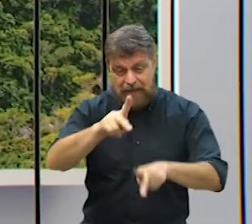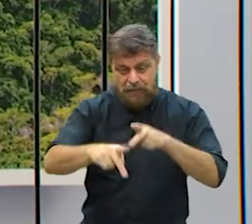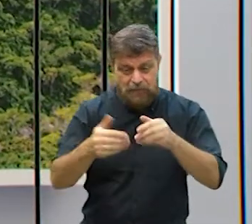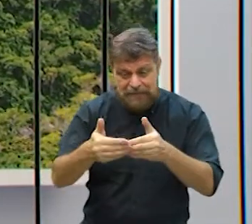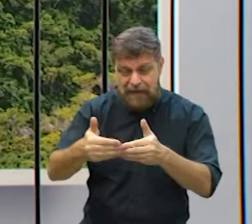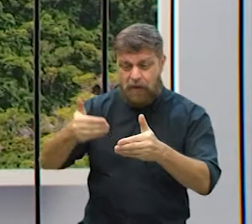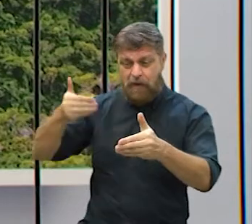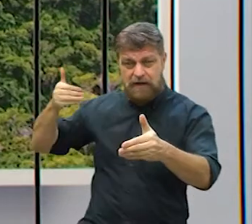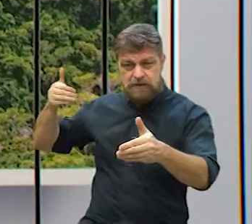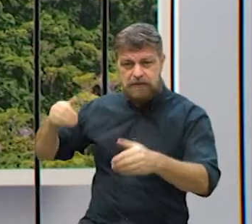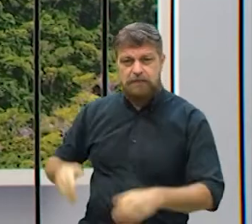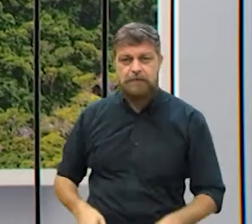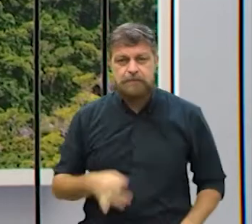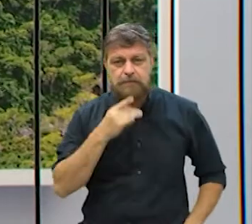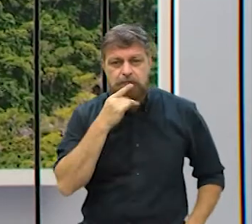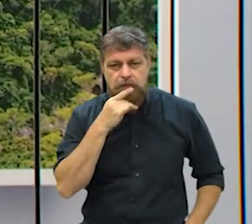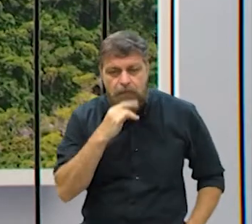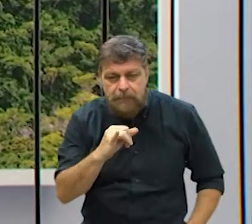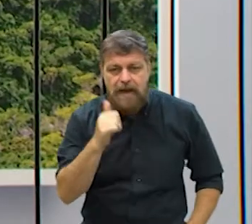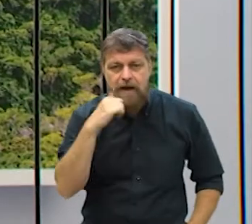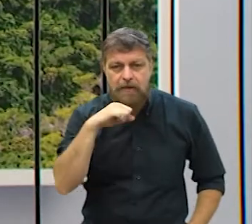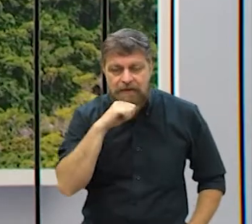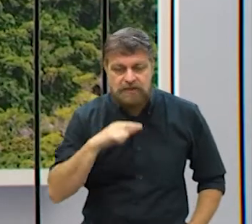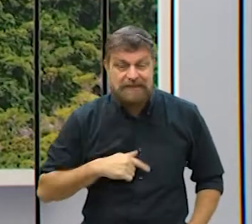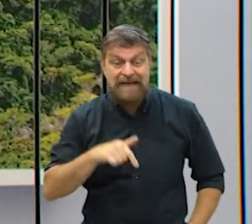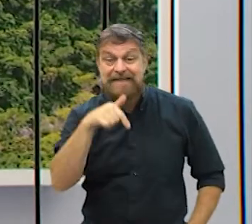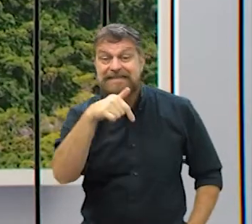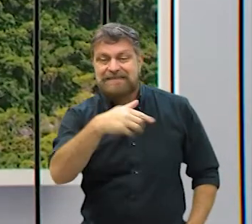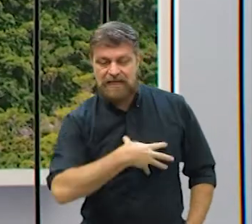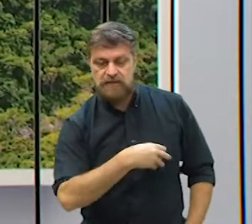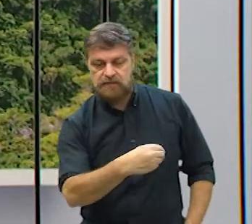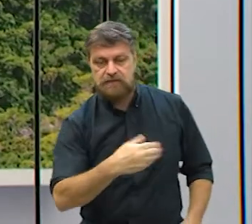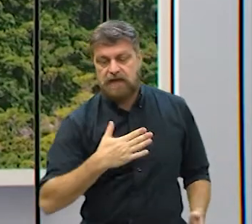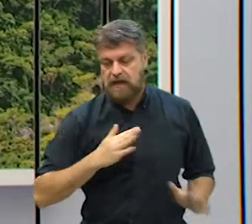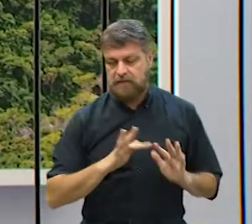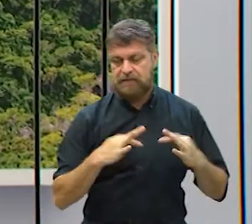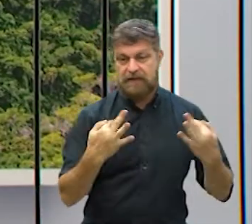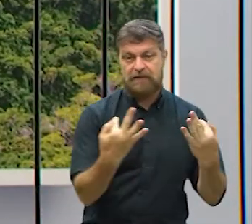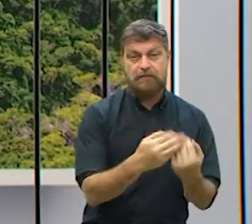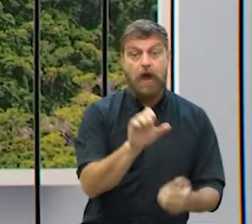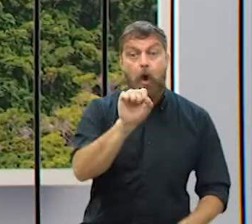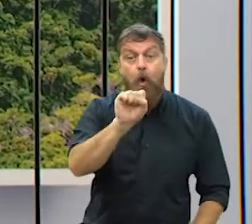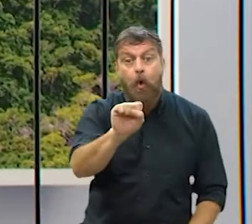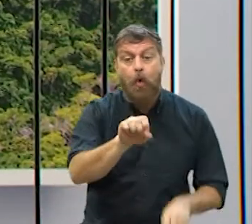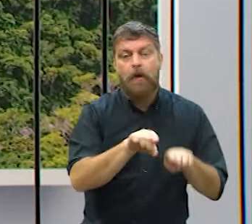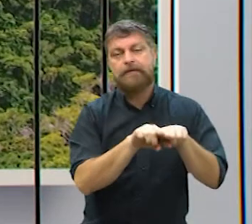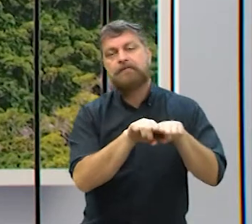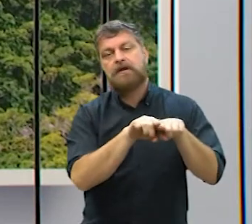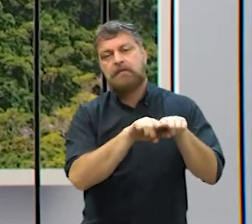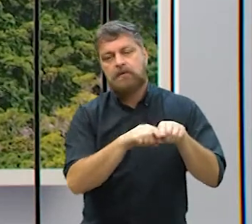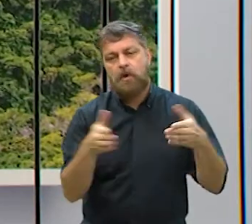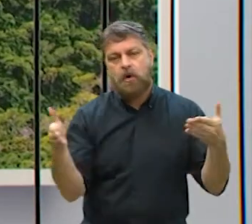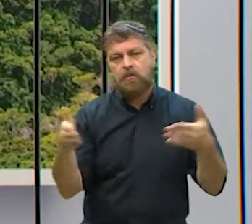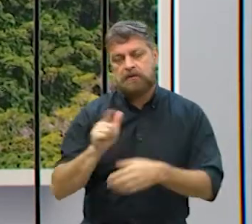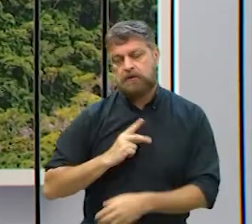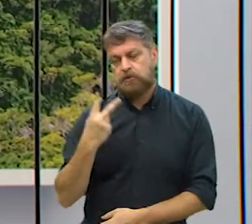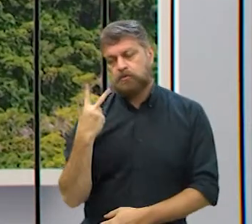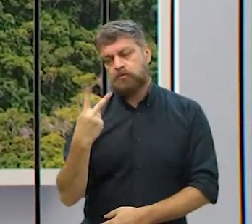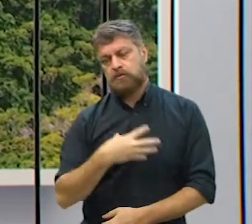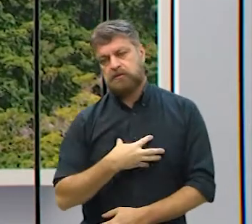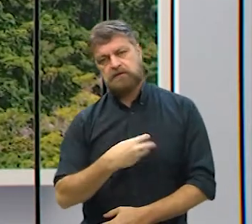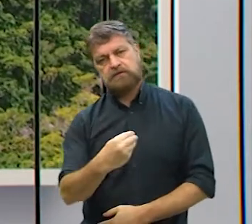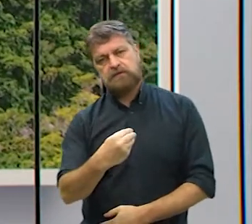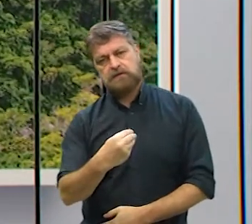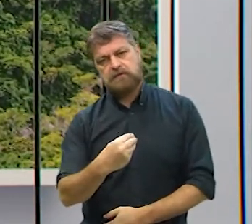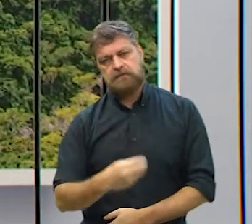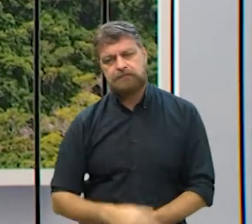população que antigamente os pais tinham 7, 8 filhos, da minha família, nós somos em 8 irmãos. Hoje eu tenho